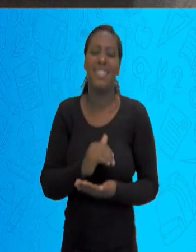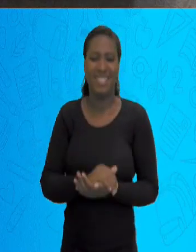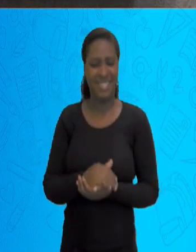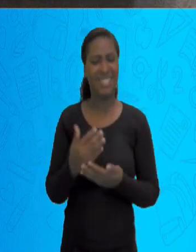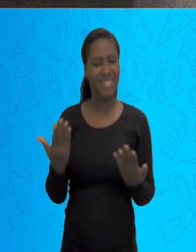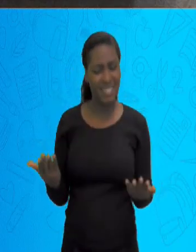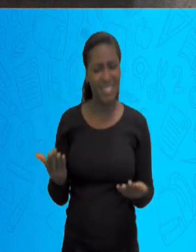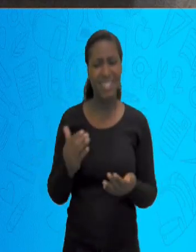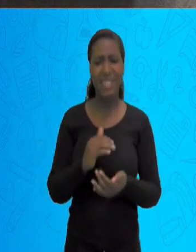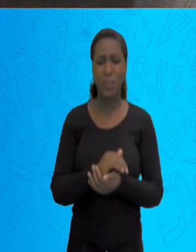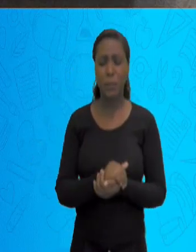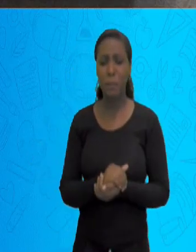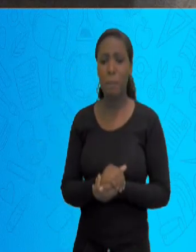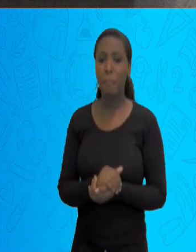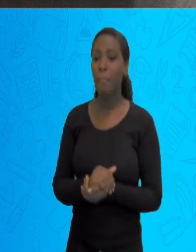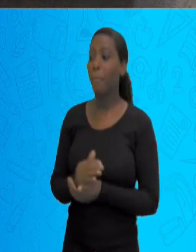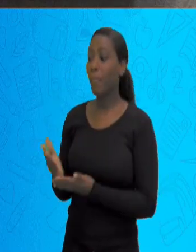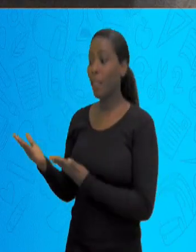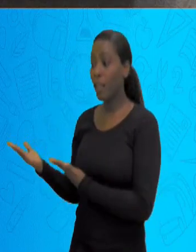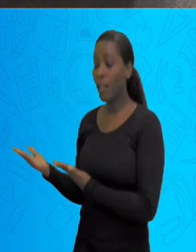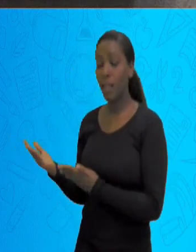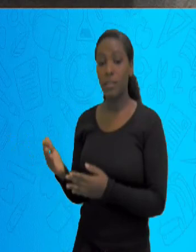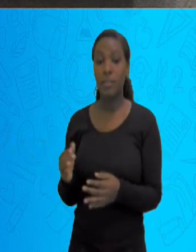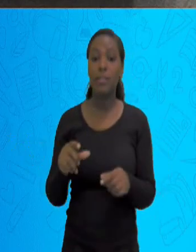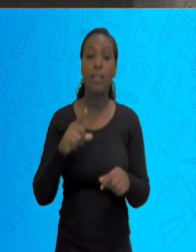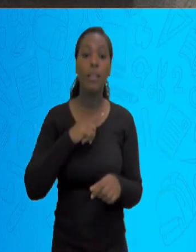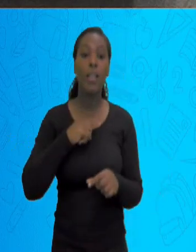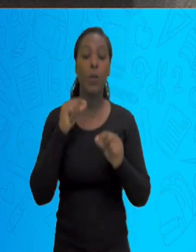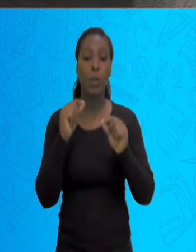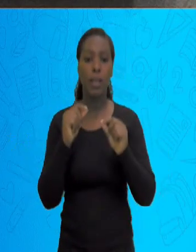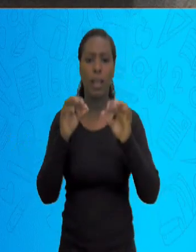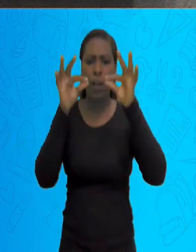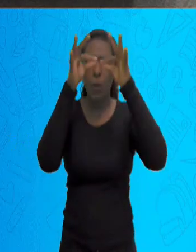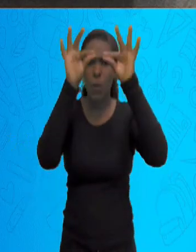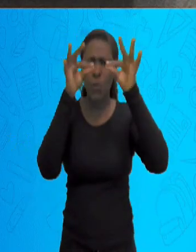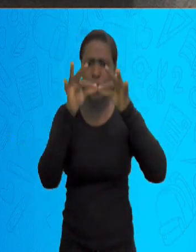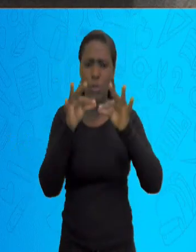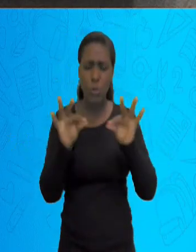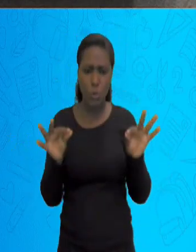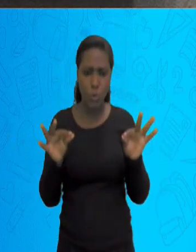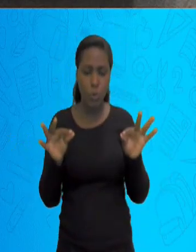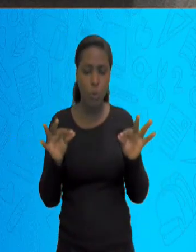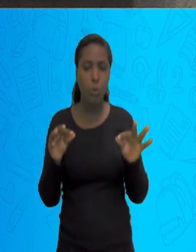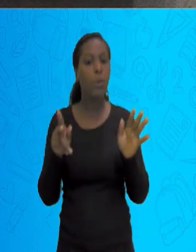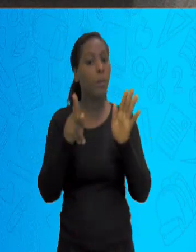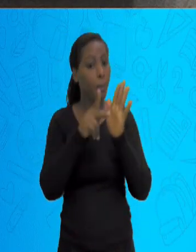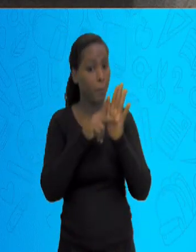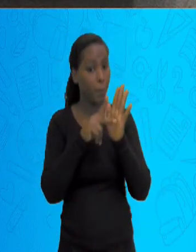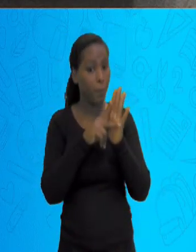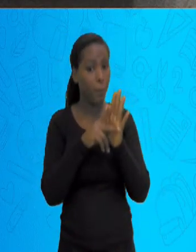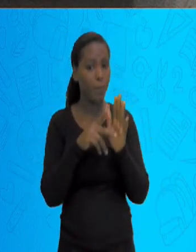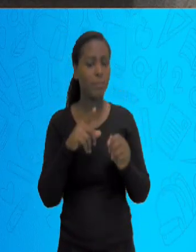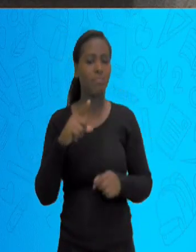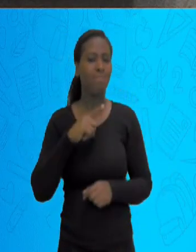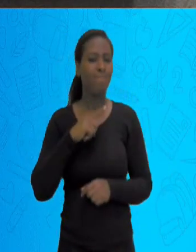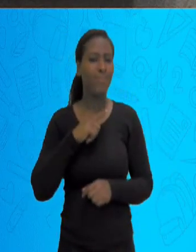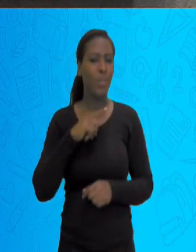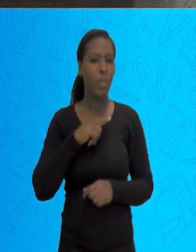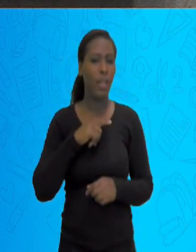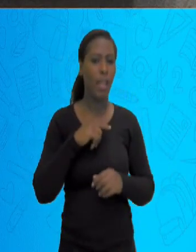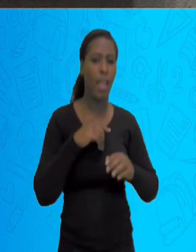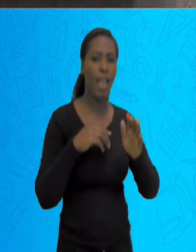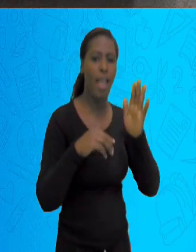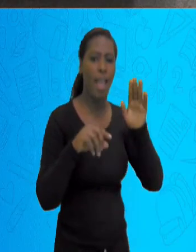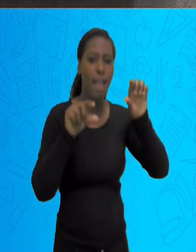então de um soneto que apresenta uma estrutura fixa. Temos 14